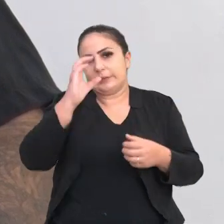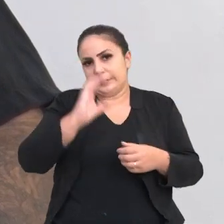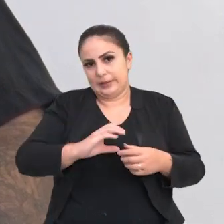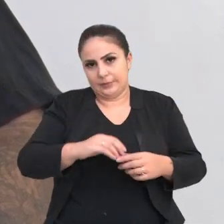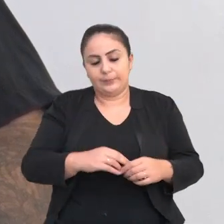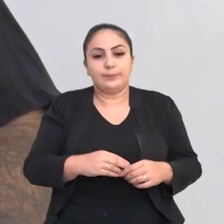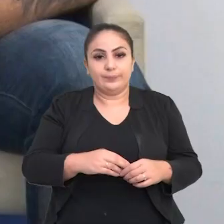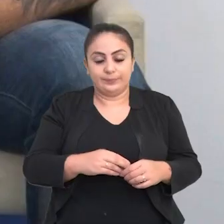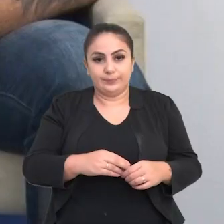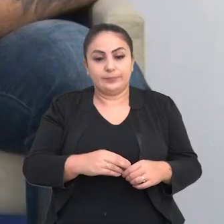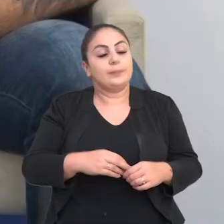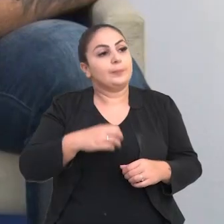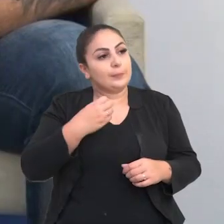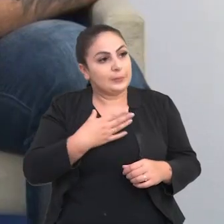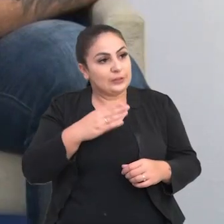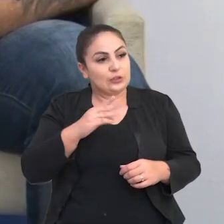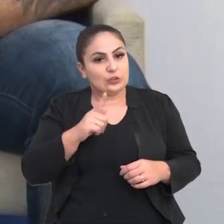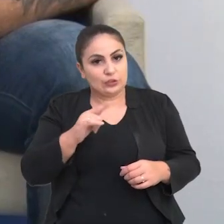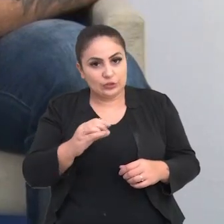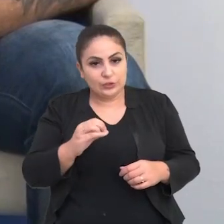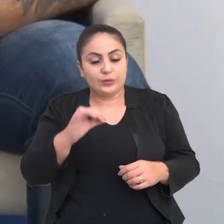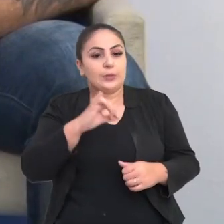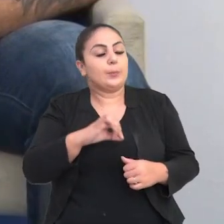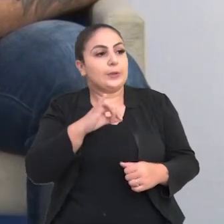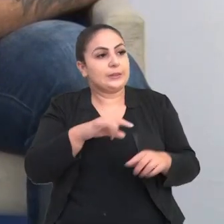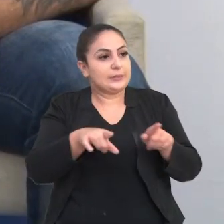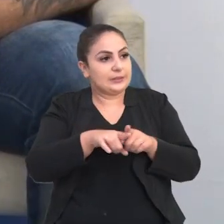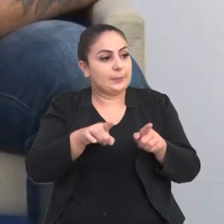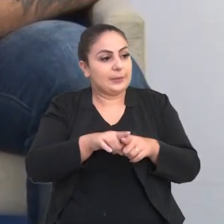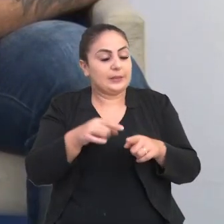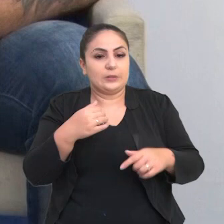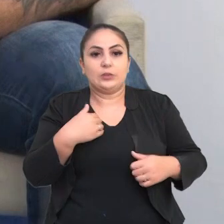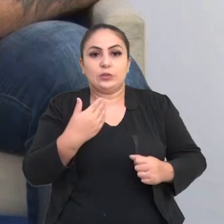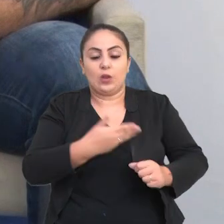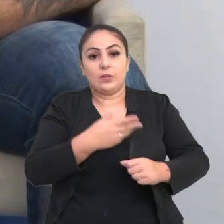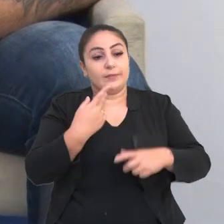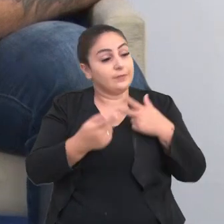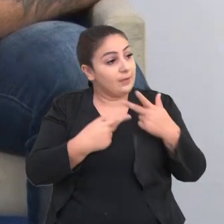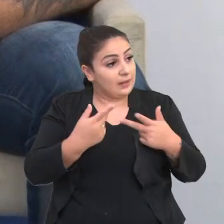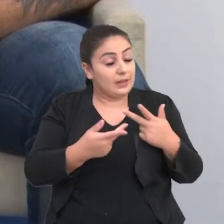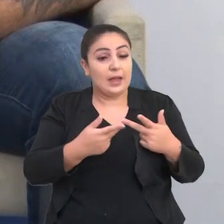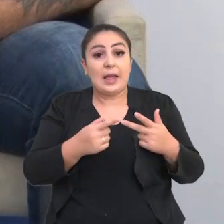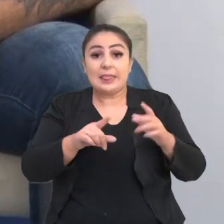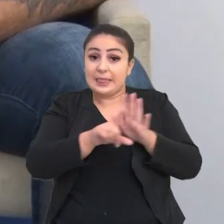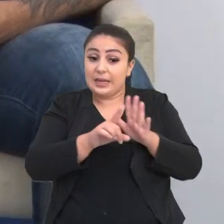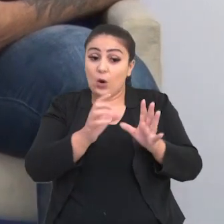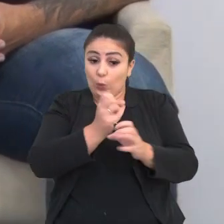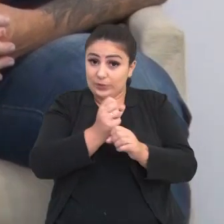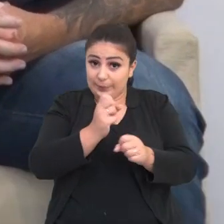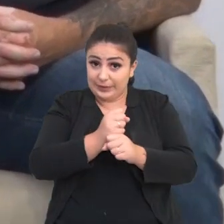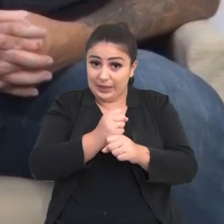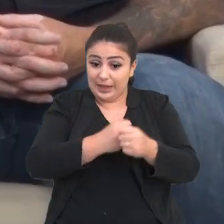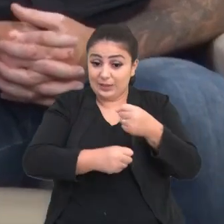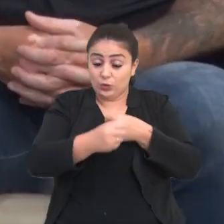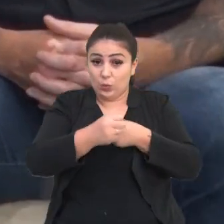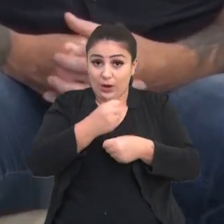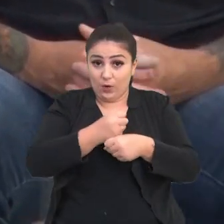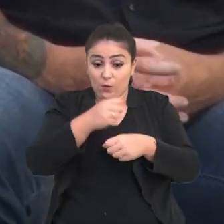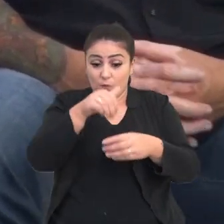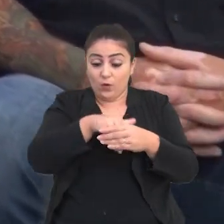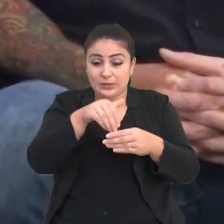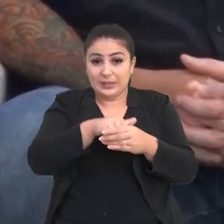os cidadãos. Muito bem, Gil. E é importante também nós vislumbrarmos que a Lei Orçamentária